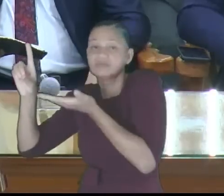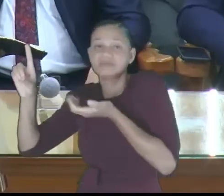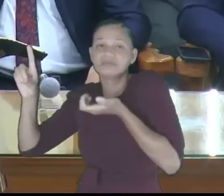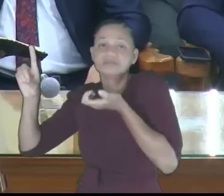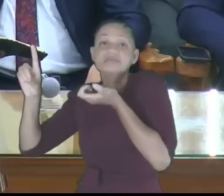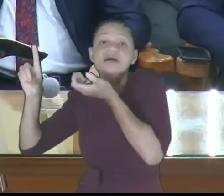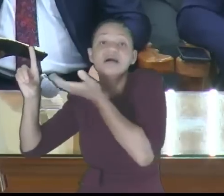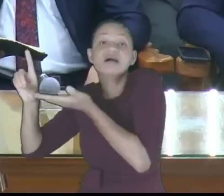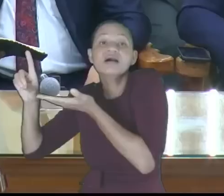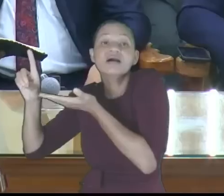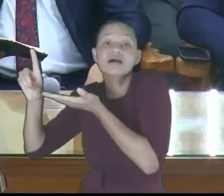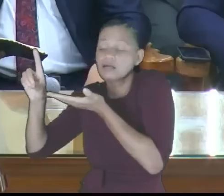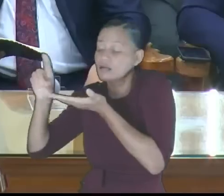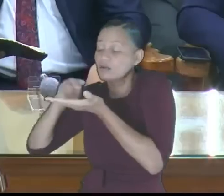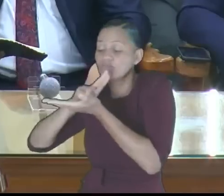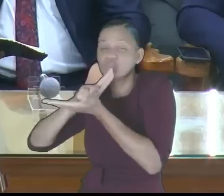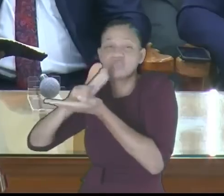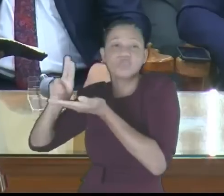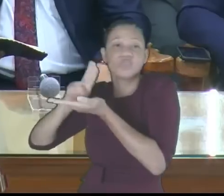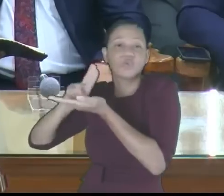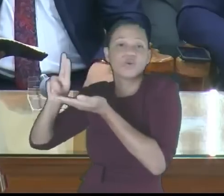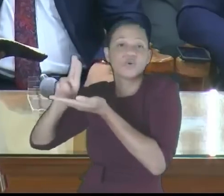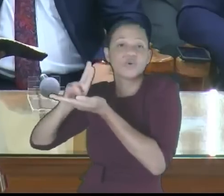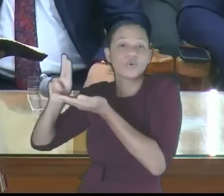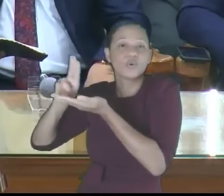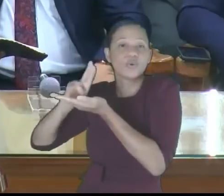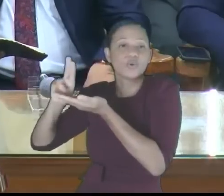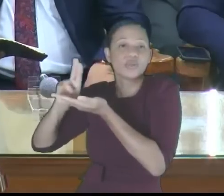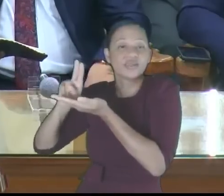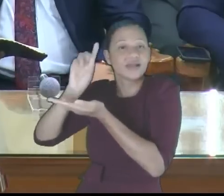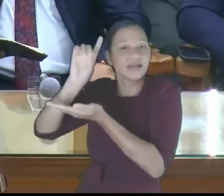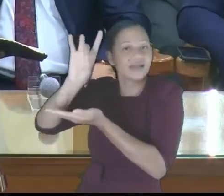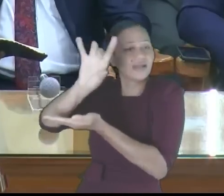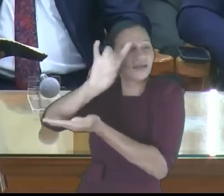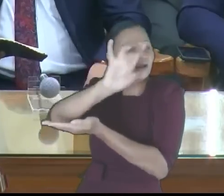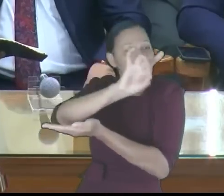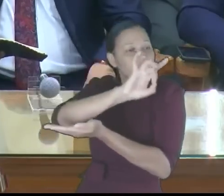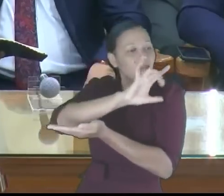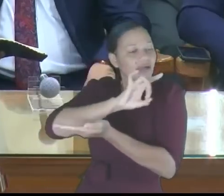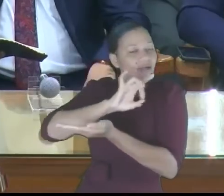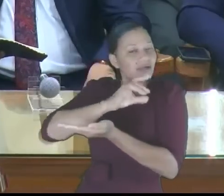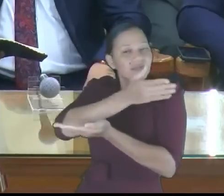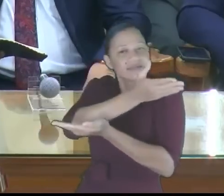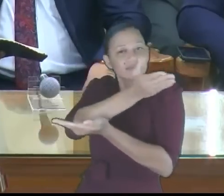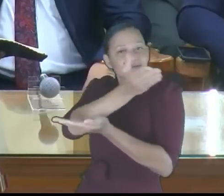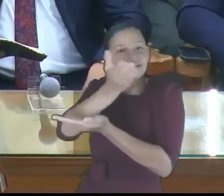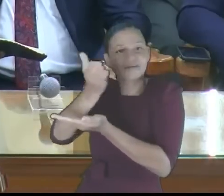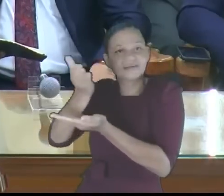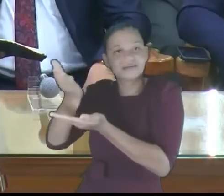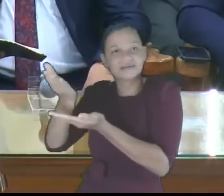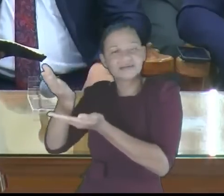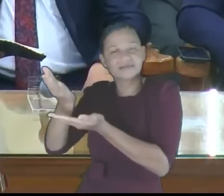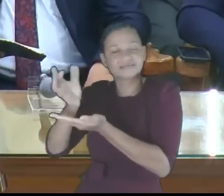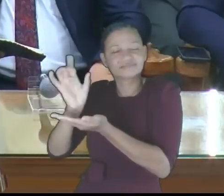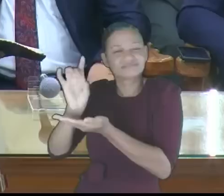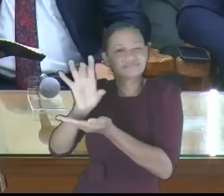leva? O nome de cada um de nós.